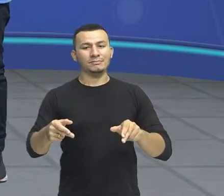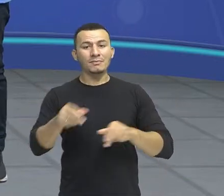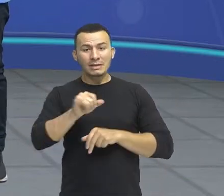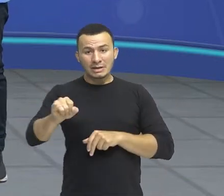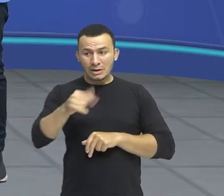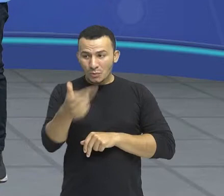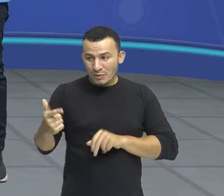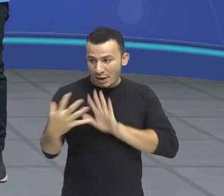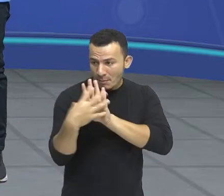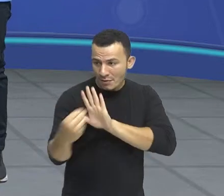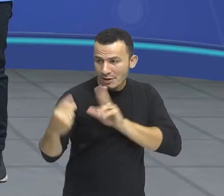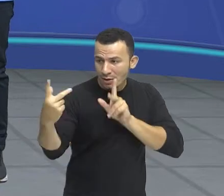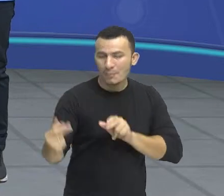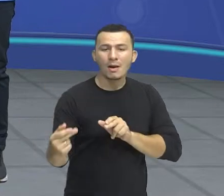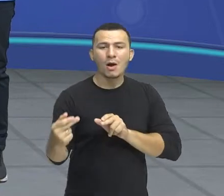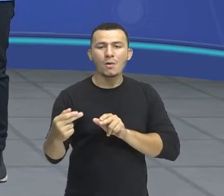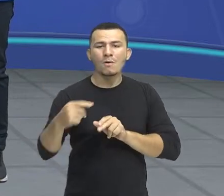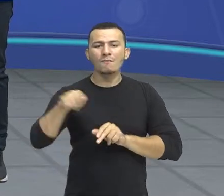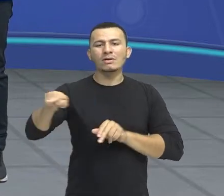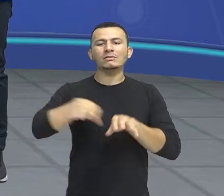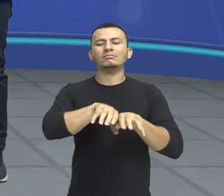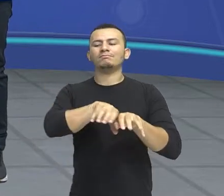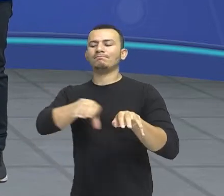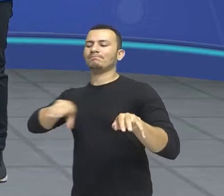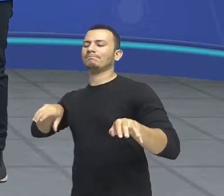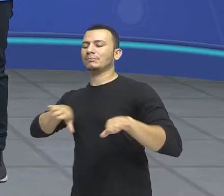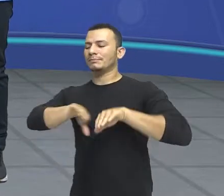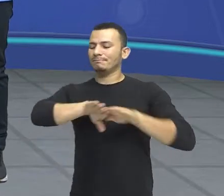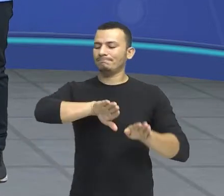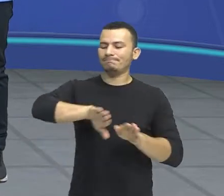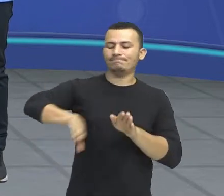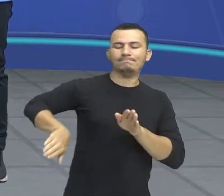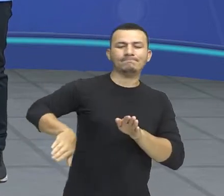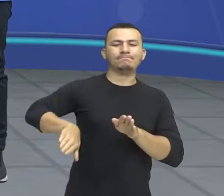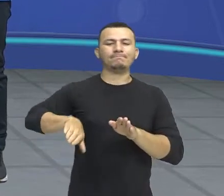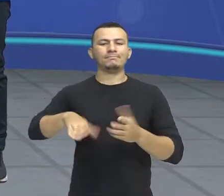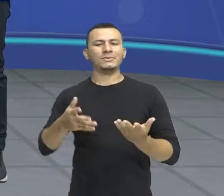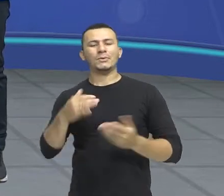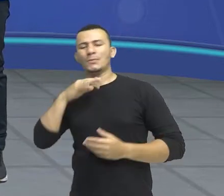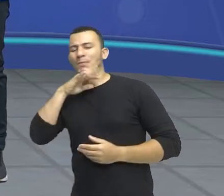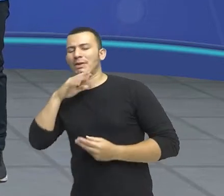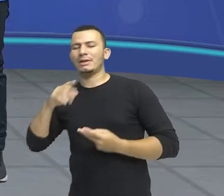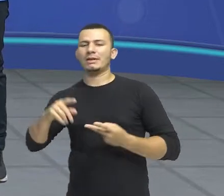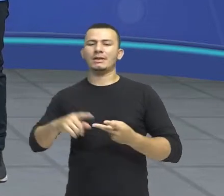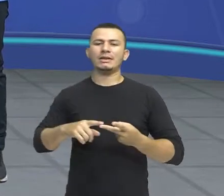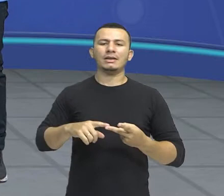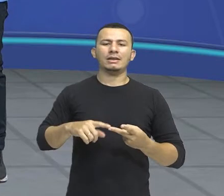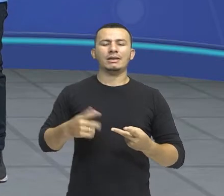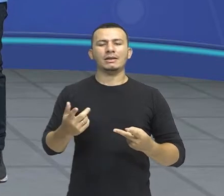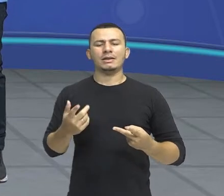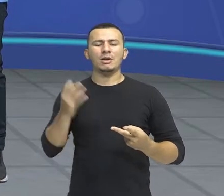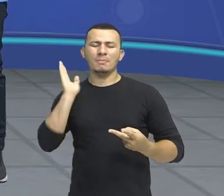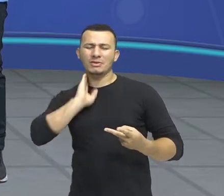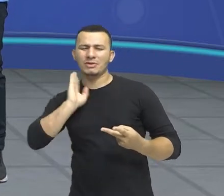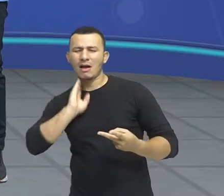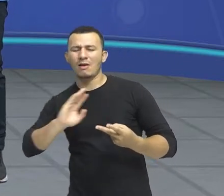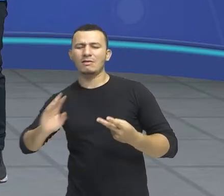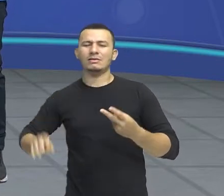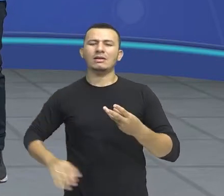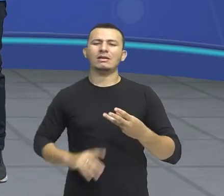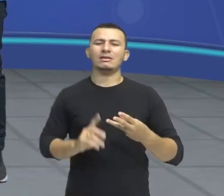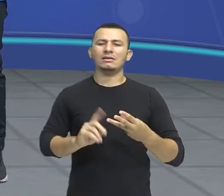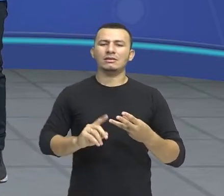não se encaixar, então significa que você é uma pessoa ruim, que você é uma pessoa